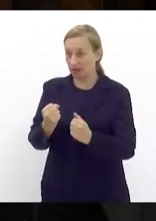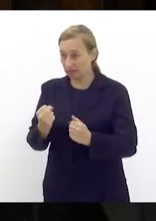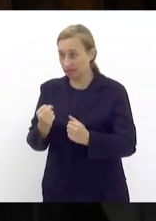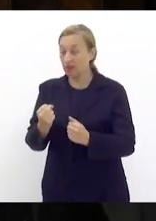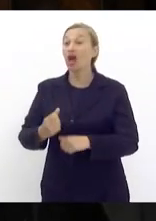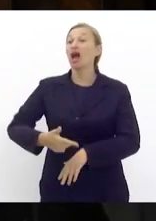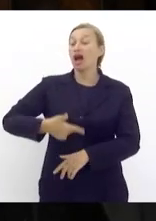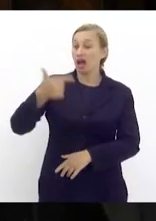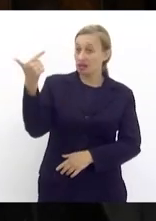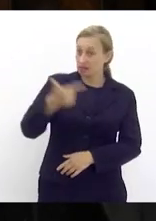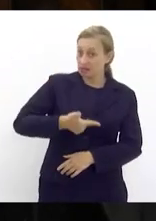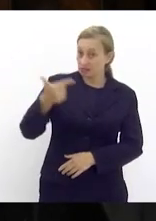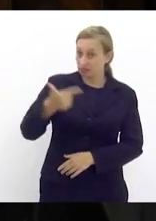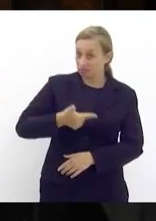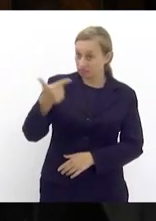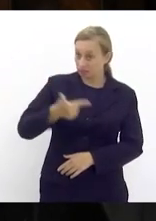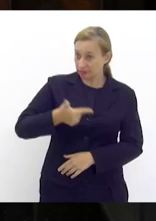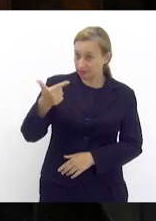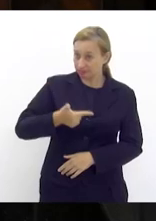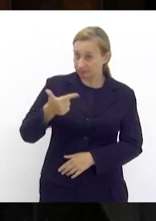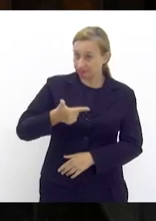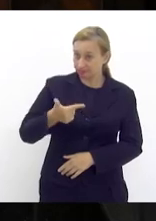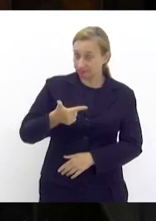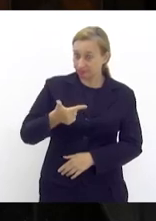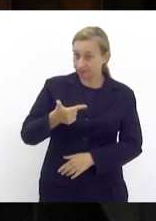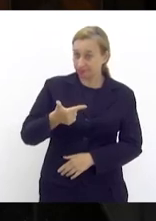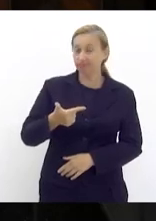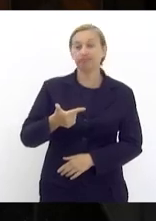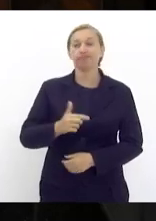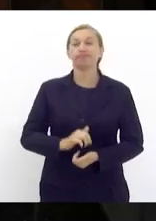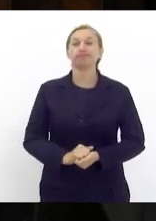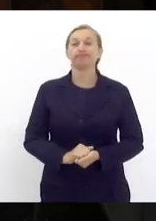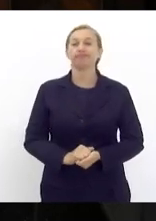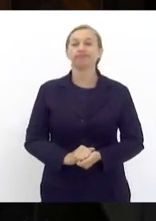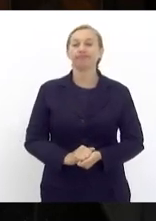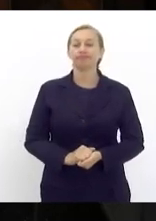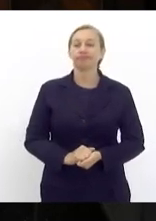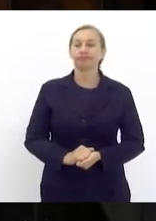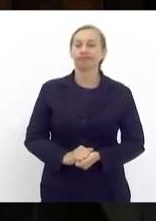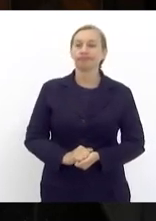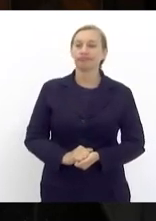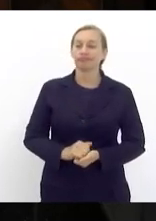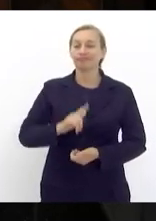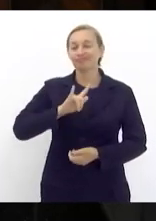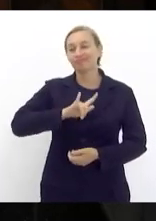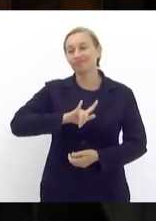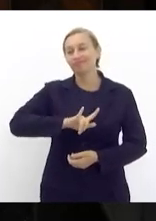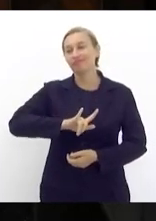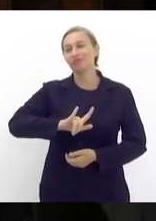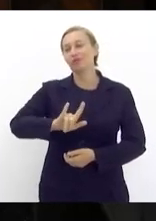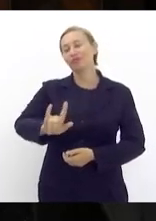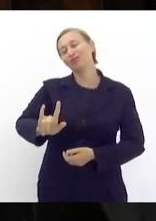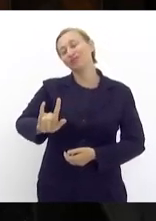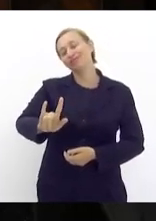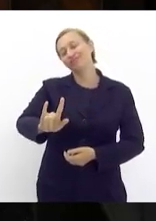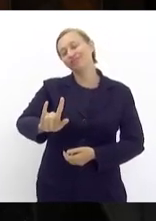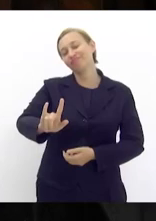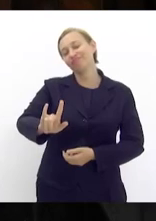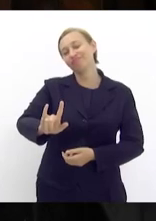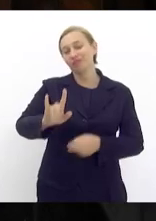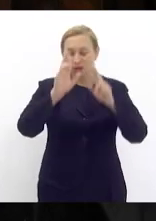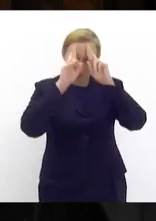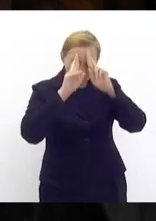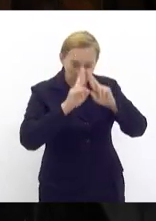segunda é a propagação do amor fraterno, do